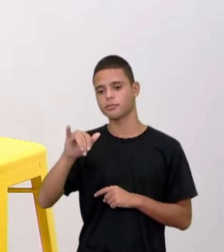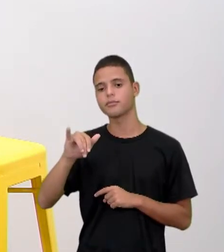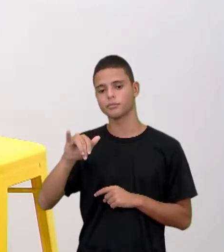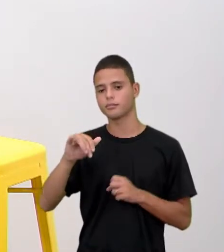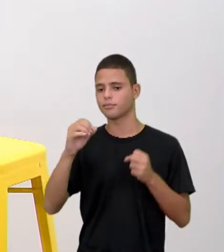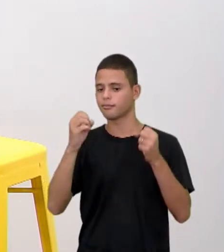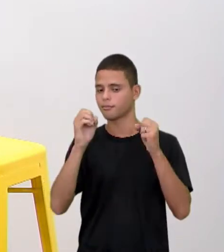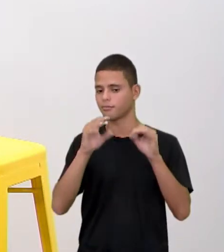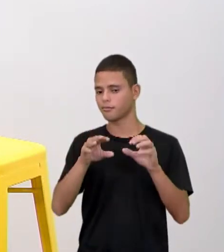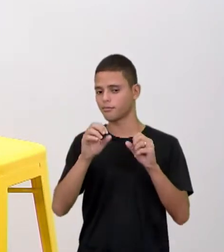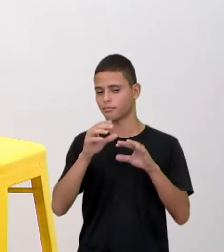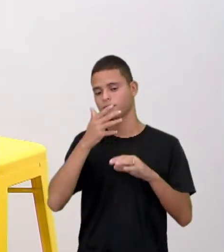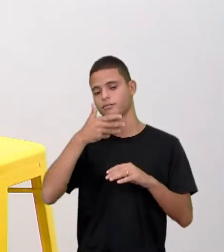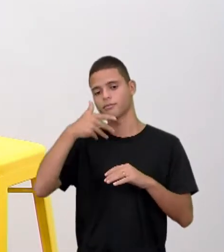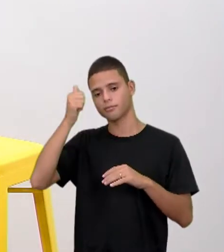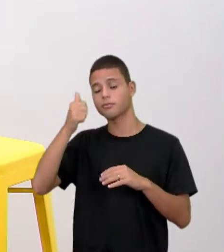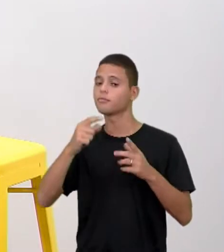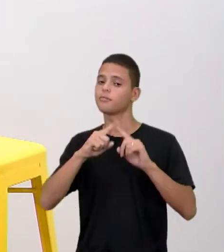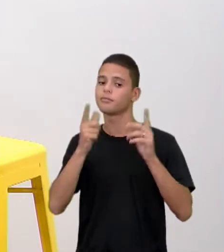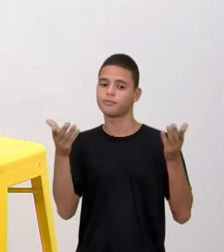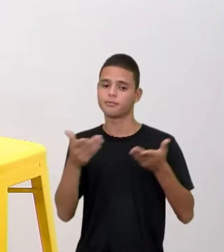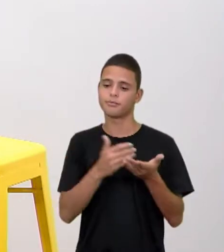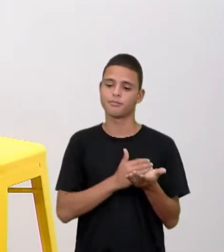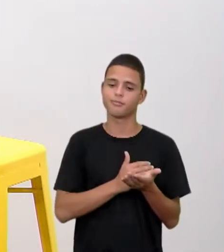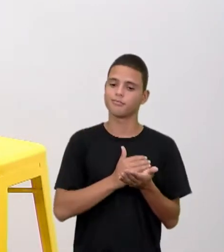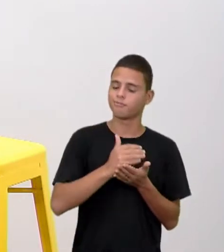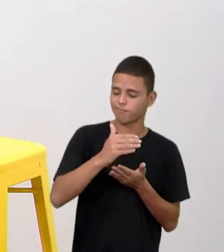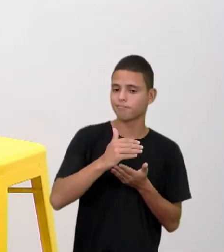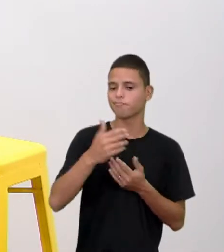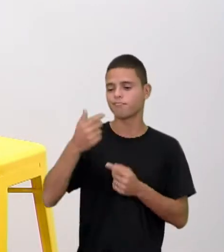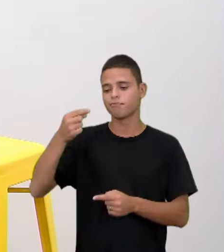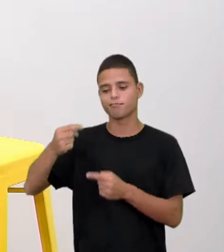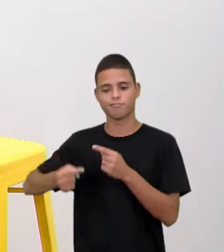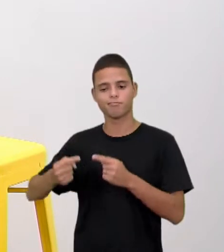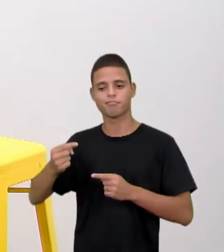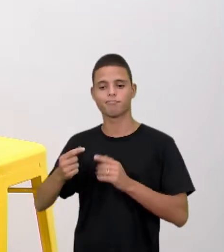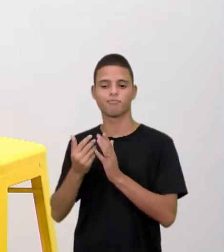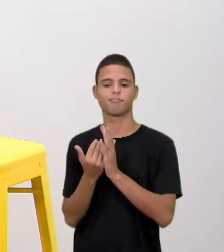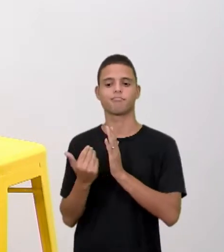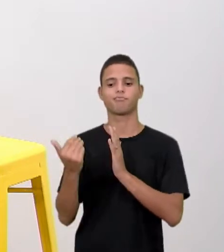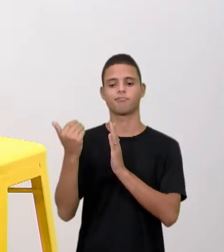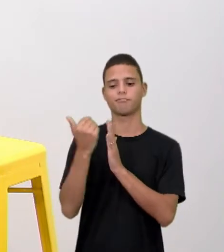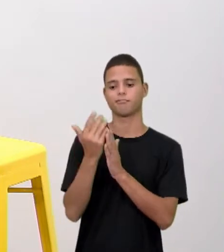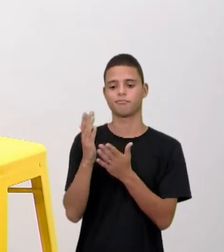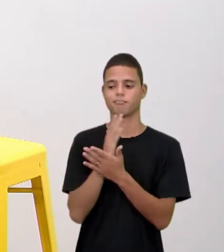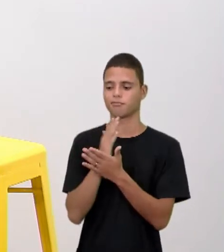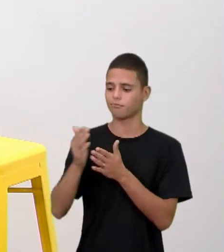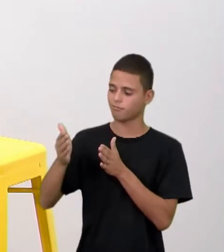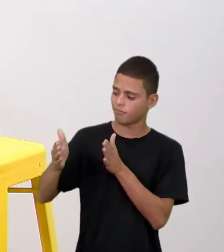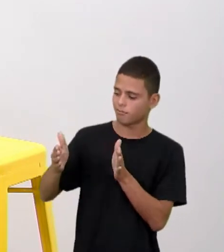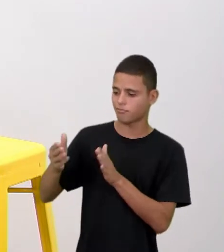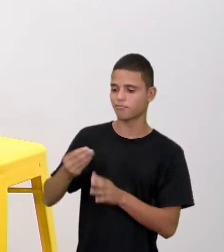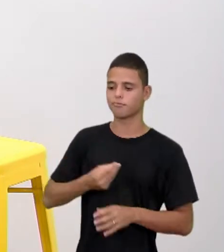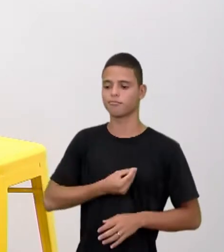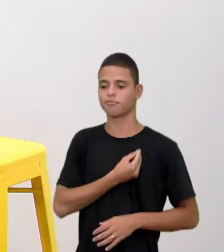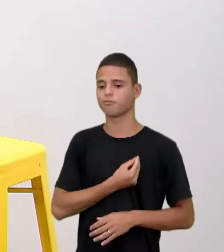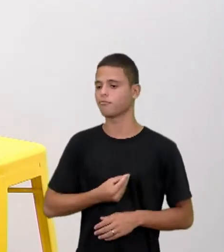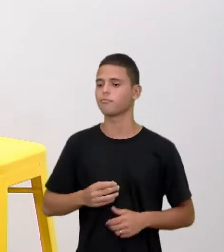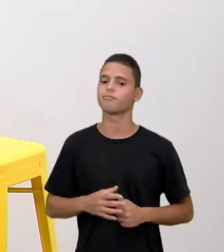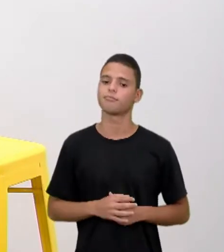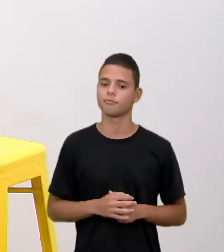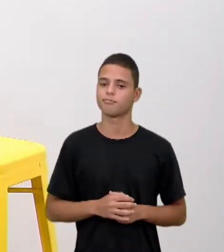super apoio para vocês. Mas aqui a gente vai começar a discutir um pouco mais sobre essas fases da vida nessa primeira aula,